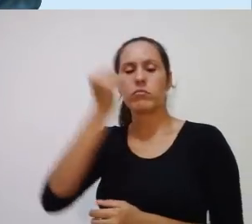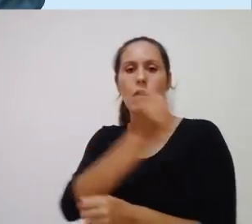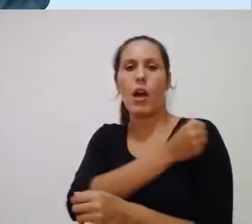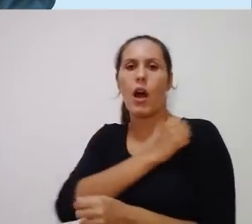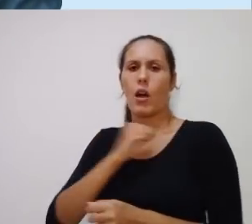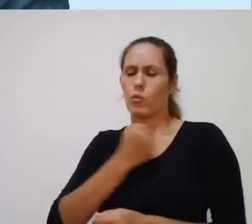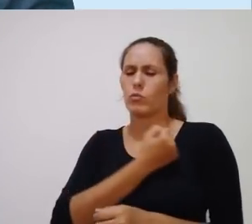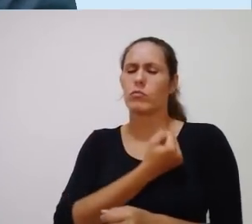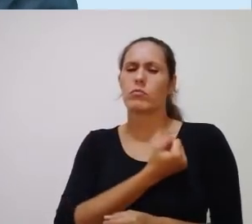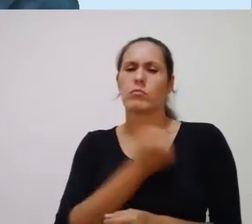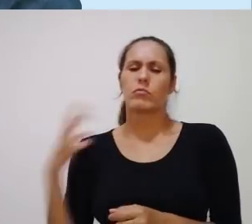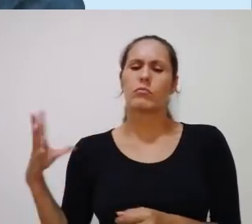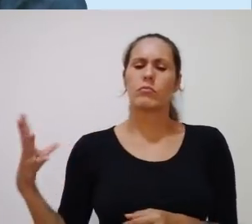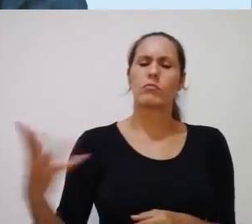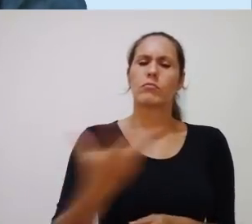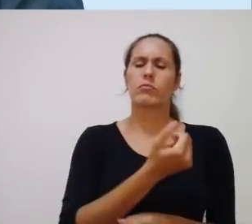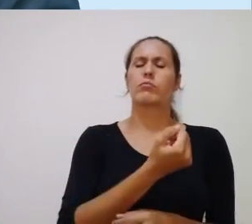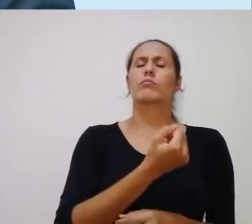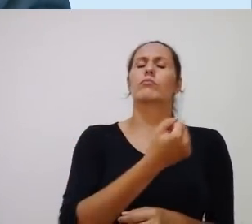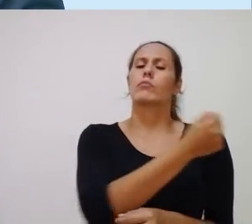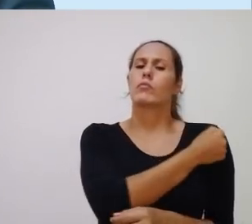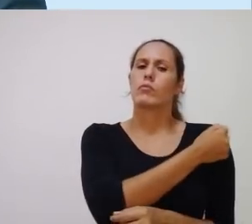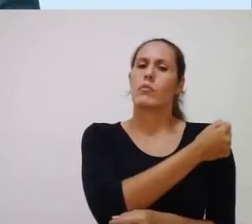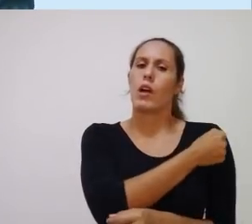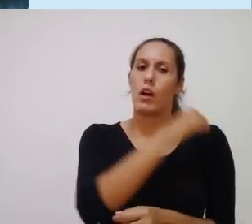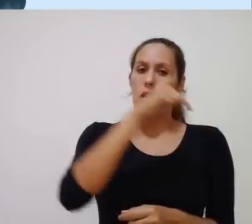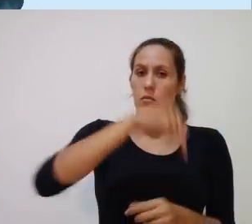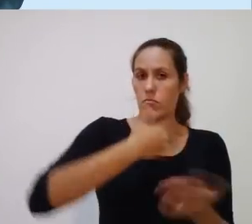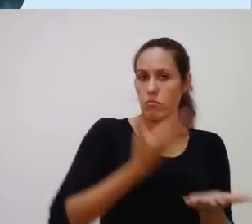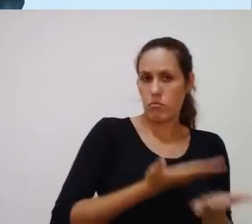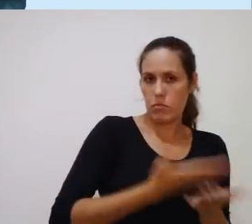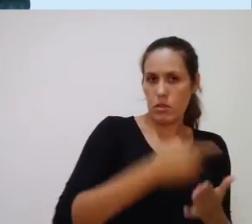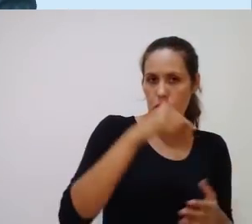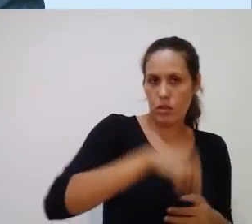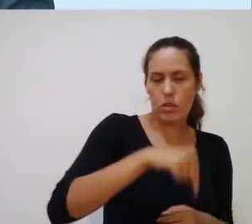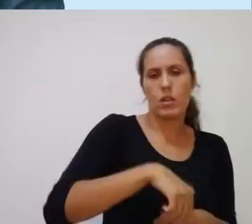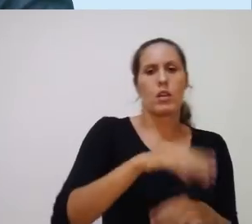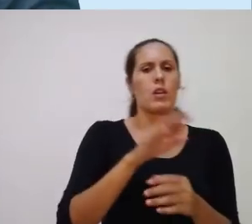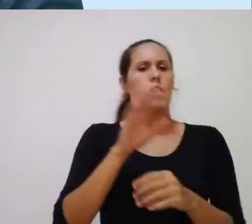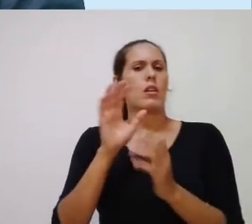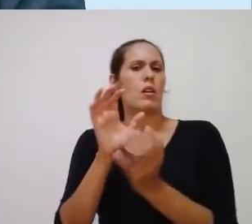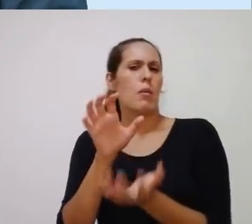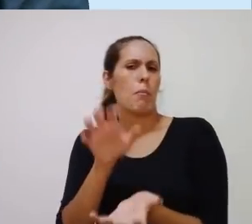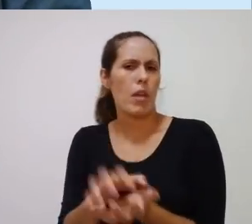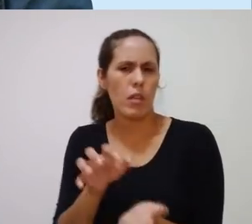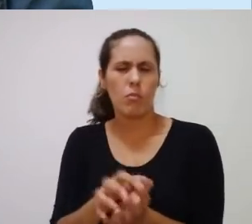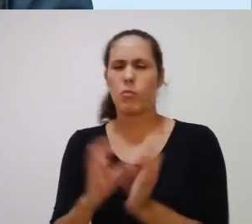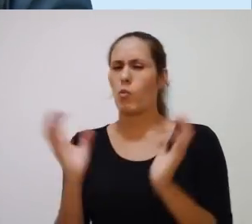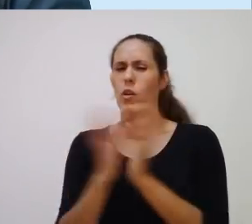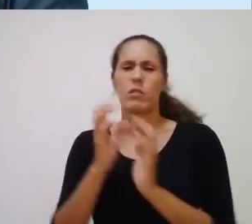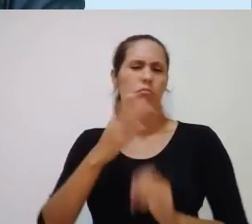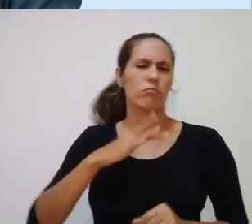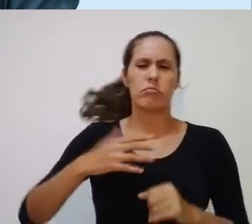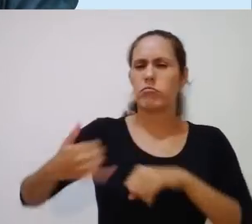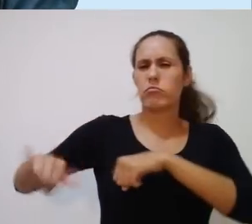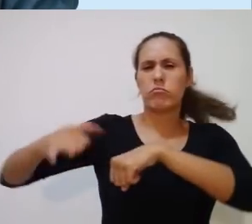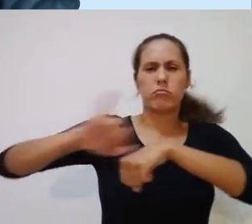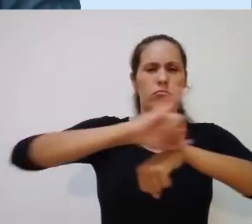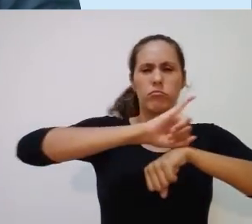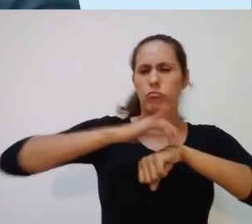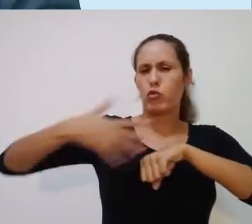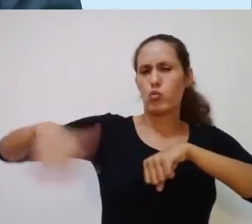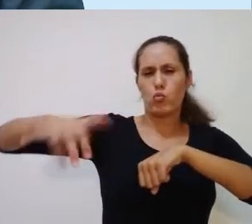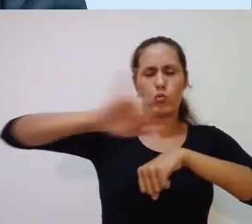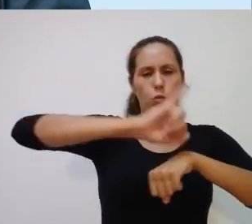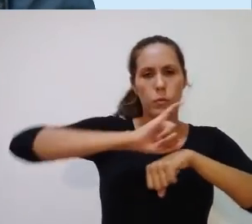Recife, região metropolitana e quem sabe de todo o estado de Pernambuco e estados vizinhos. Aquela proposta me chamou a atenção porque o